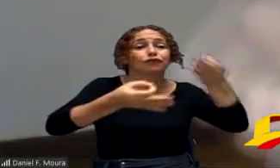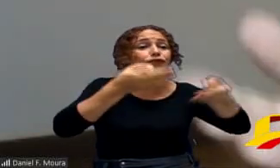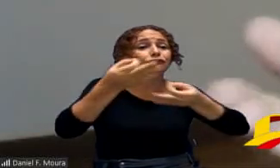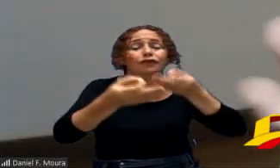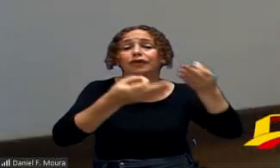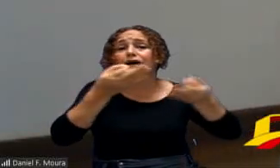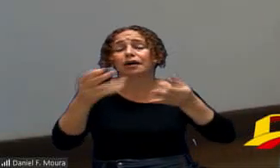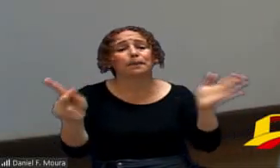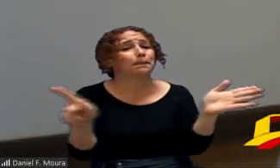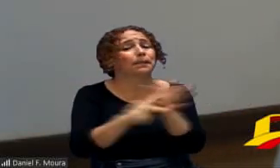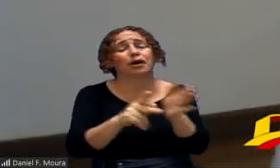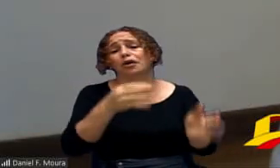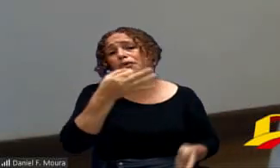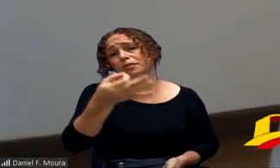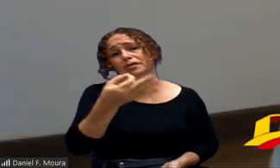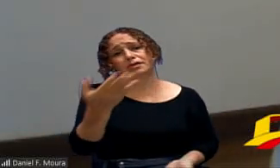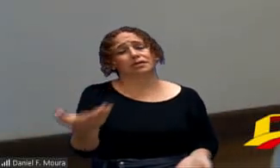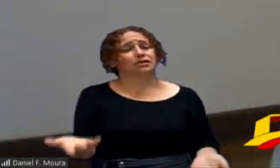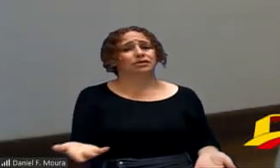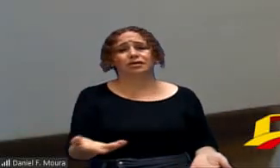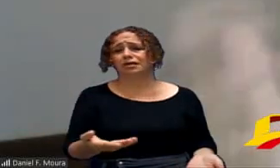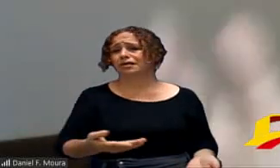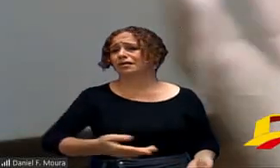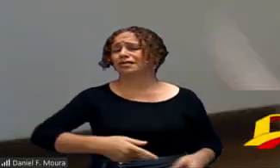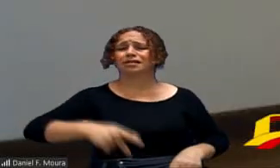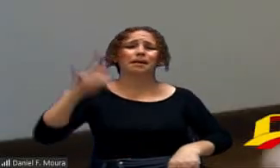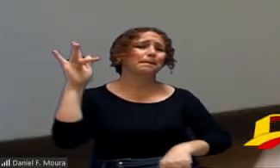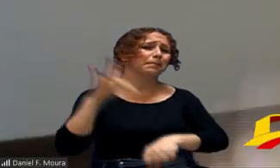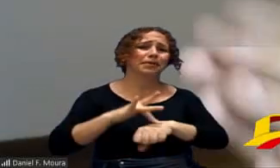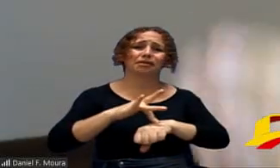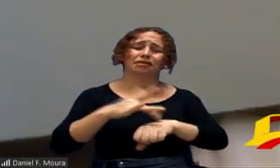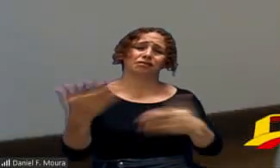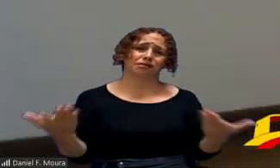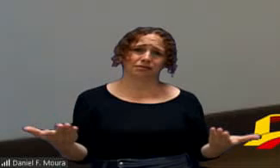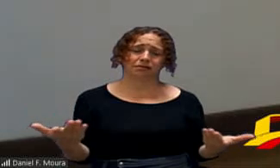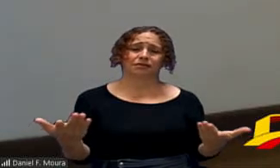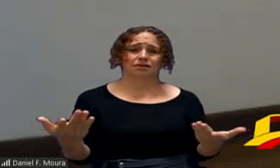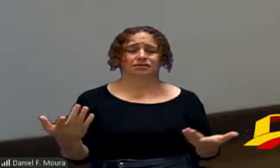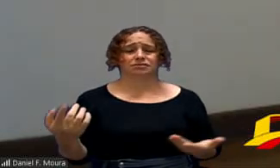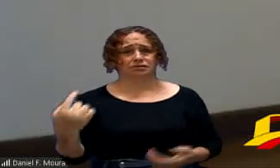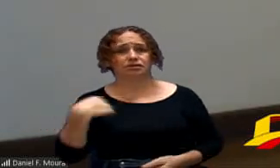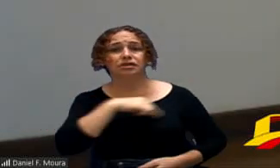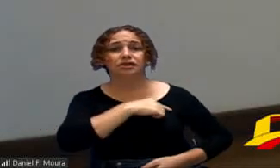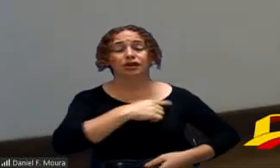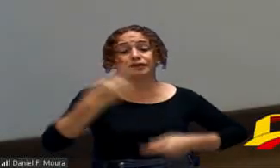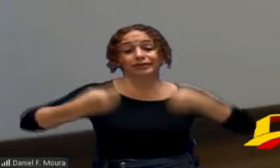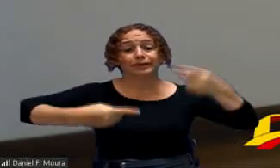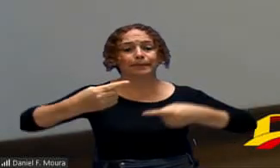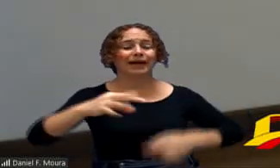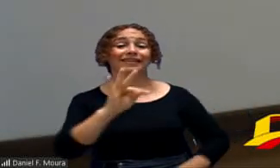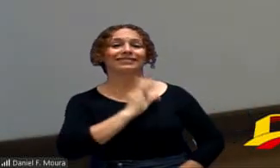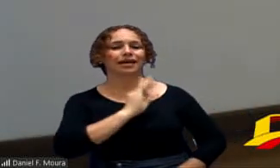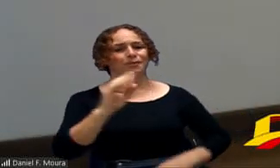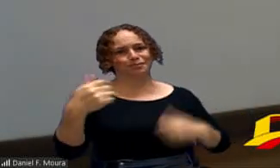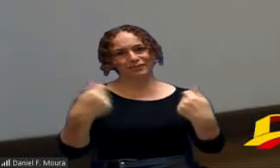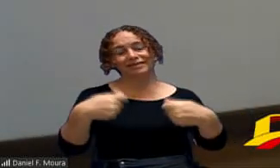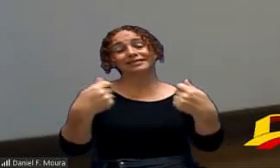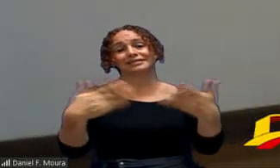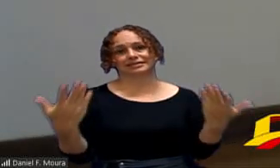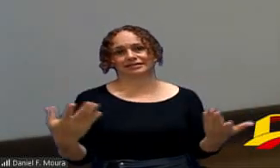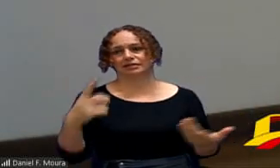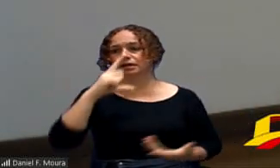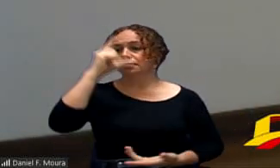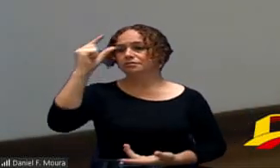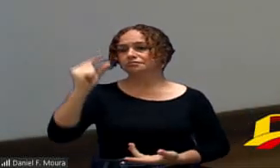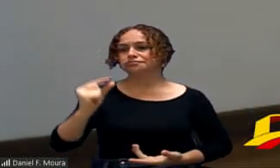bom, isso é Daniel. Absurdo a gente ter esse tipo de argumentação. A gente não pode. É debate técnico, é debate técnico. O Sandro teve 40 anos para ter um